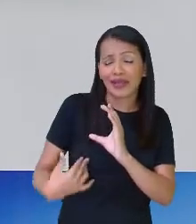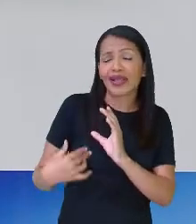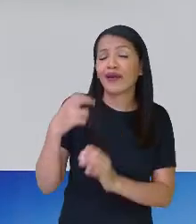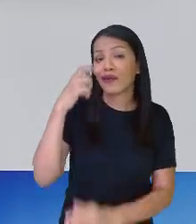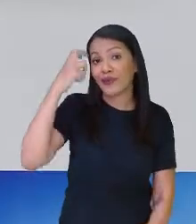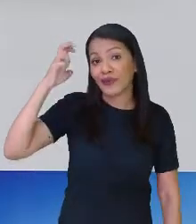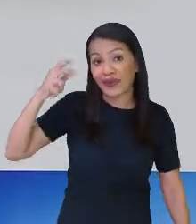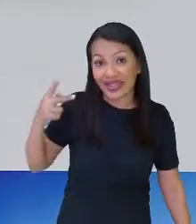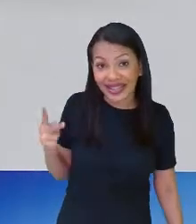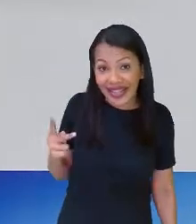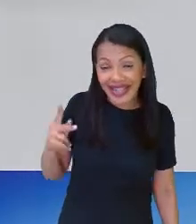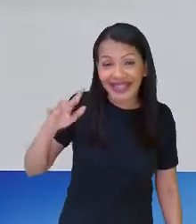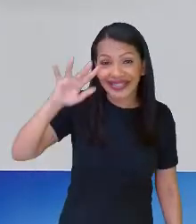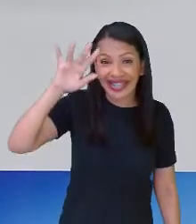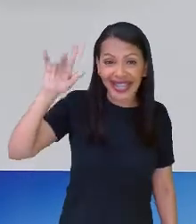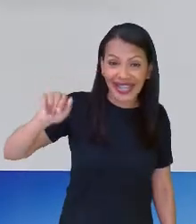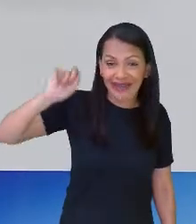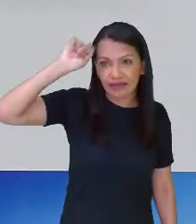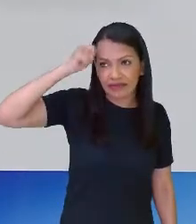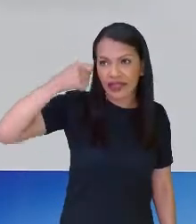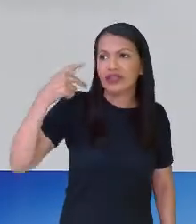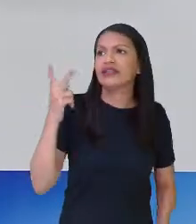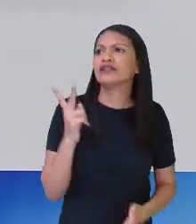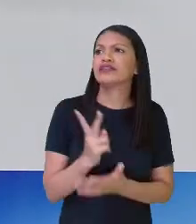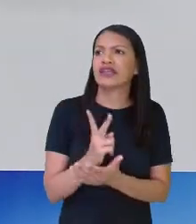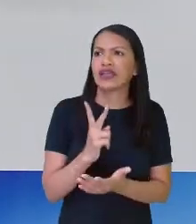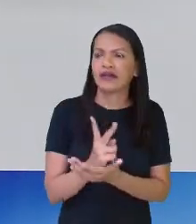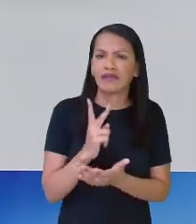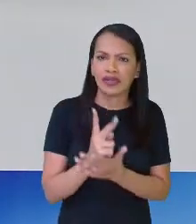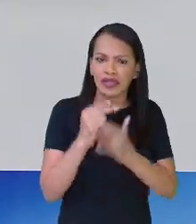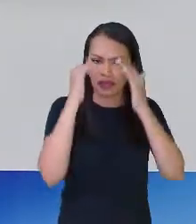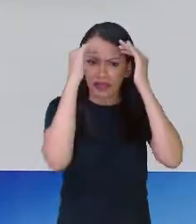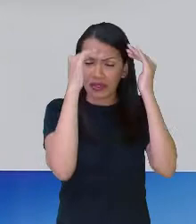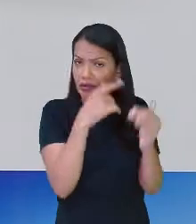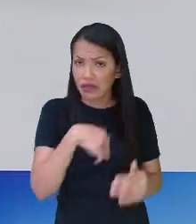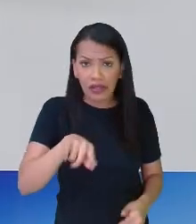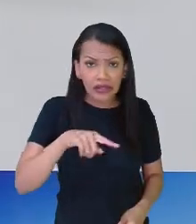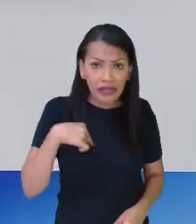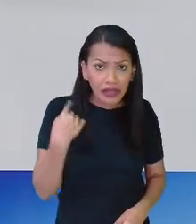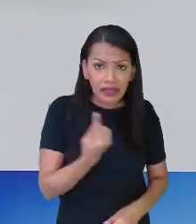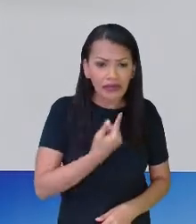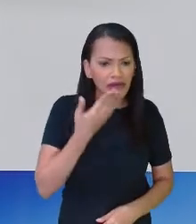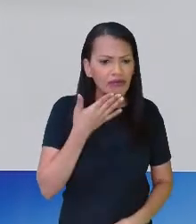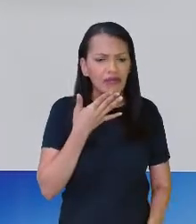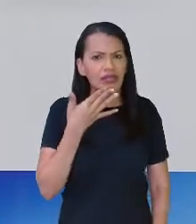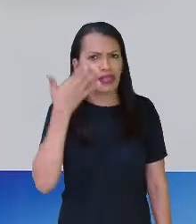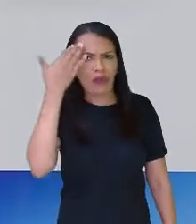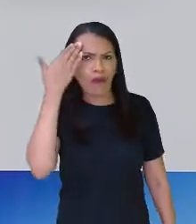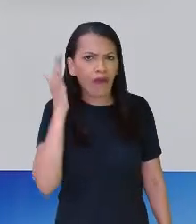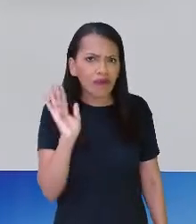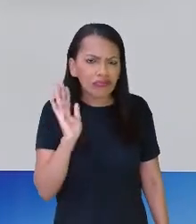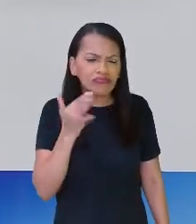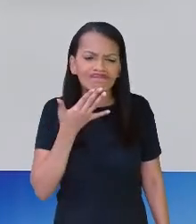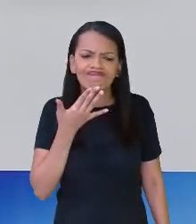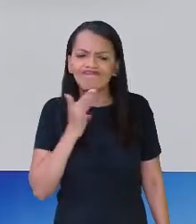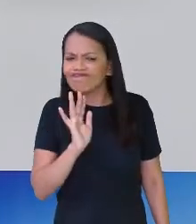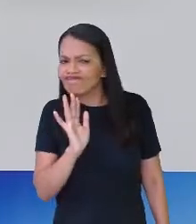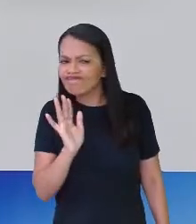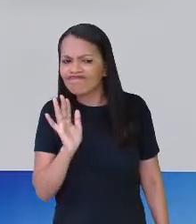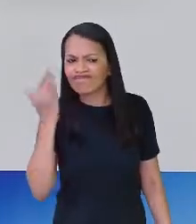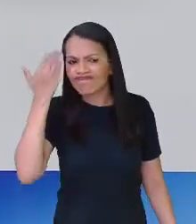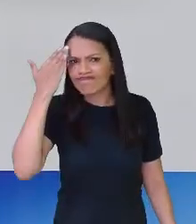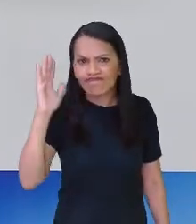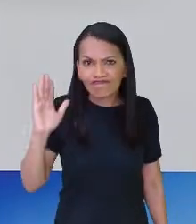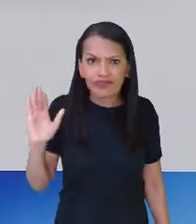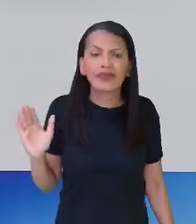muito bonita, que sempre tem que ser respeitada. Gente, só porque a gente não conhece, a gente não pode falar mal. A gente tem que entender